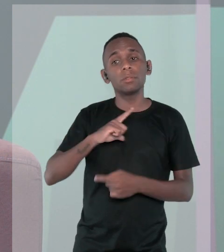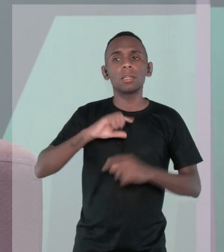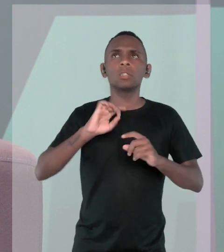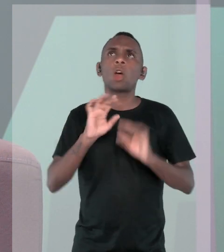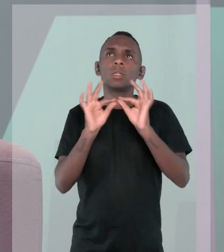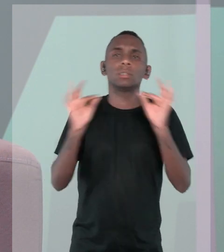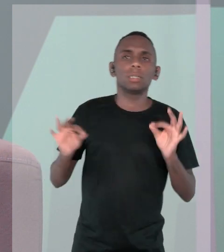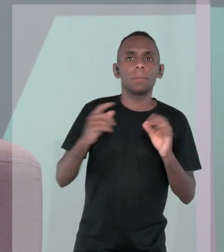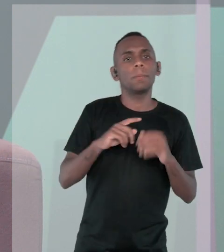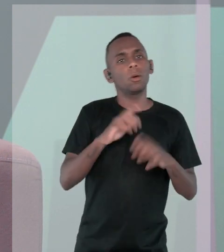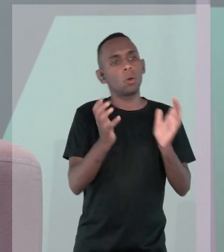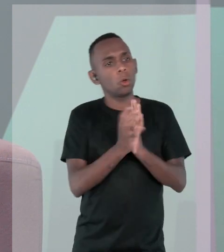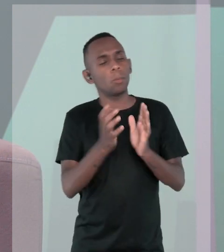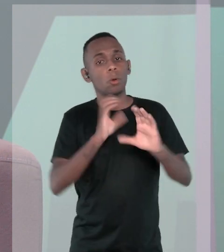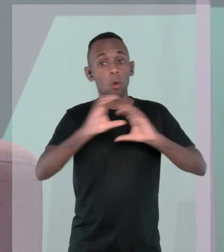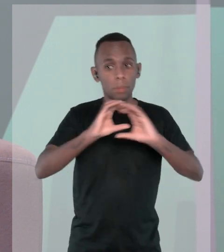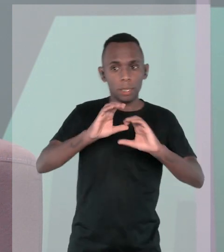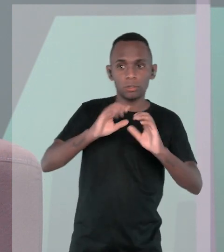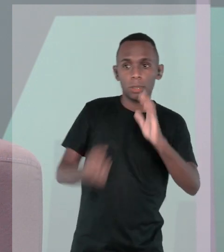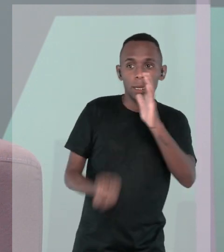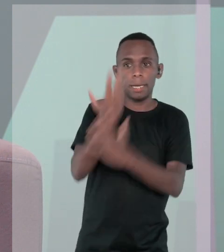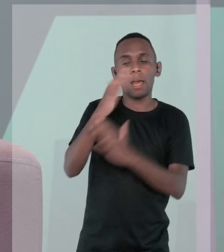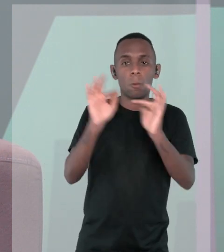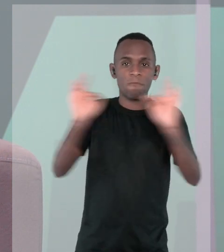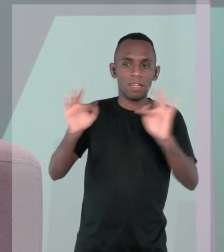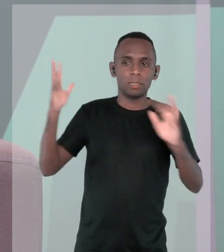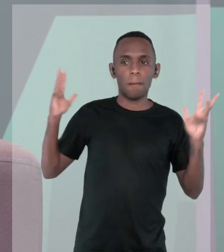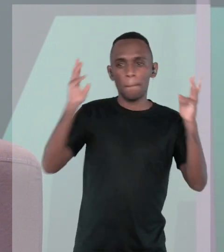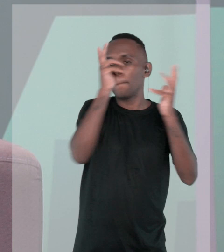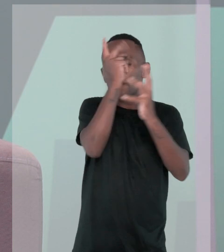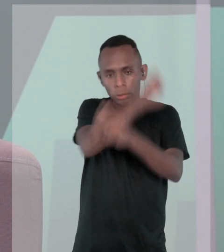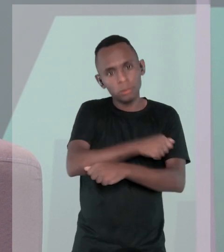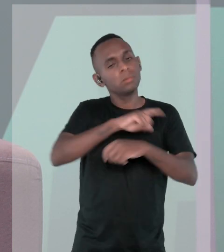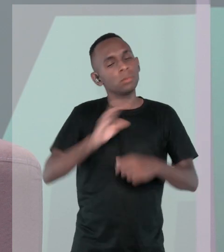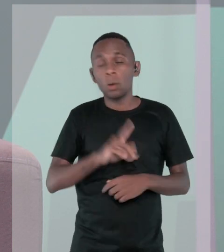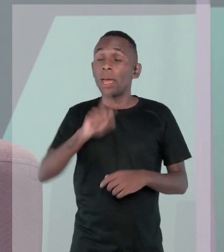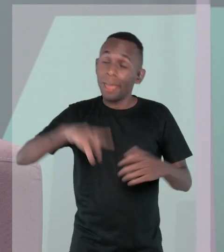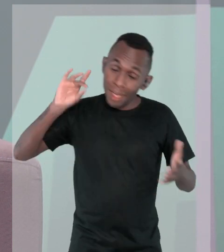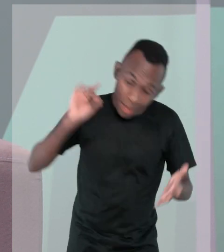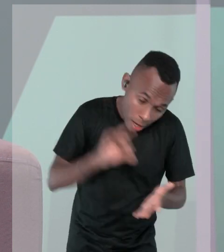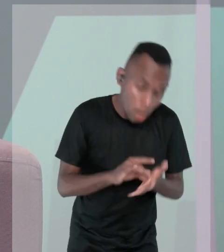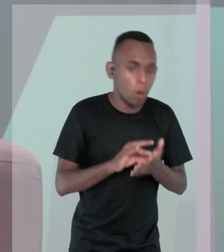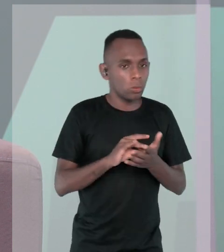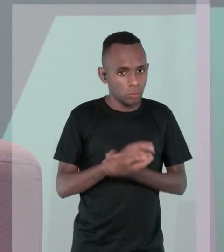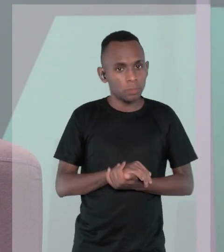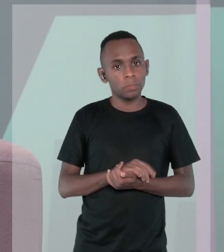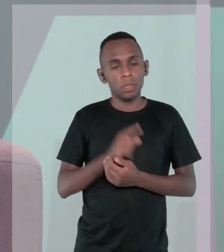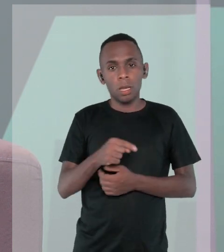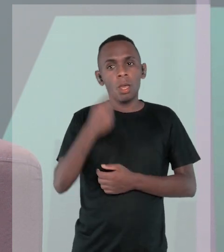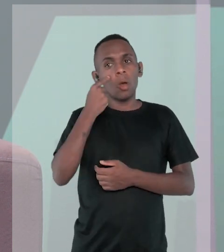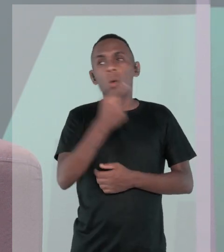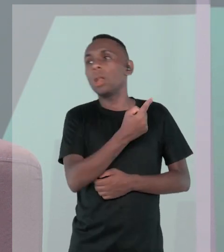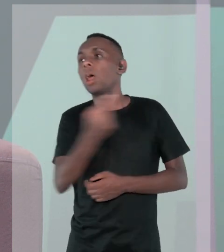Mas não é simplesmente chamar a agência de comunicação e criar uma frase bonita. É fazer isso ser realidade. É olhar